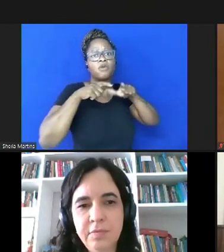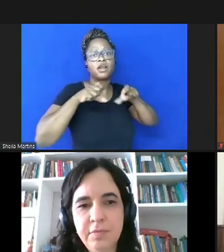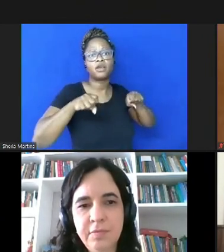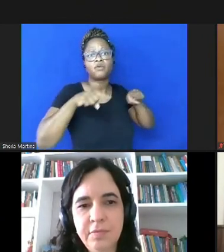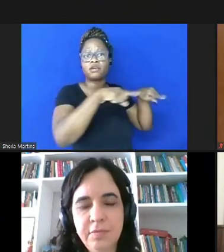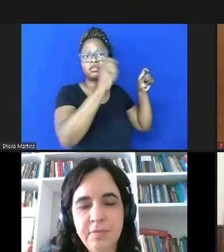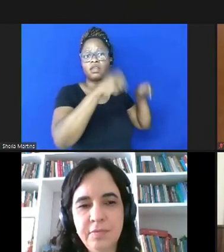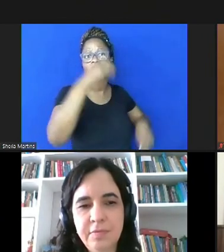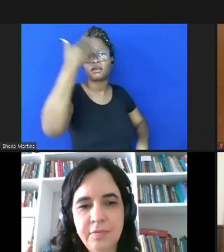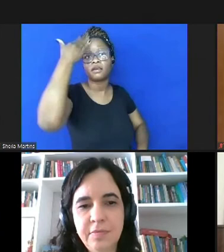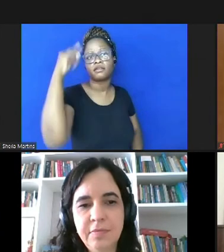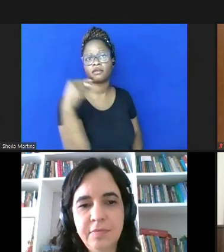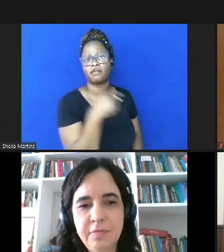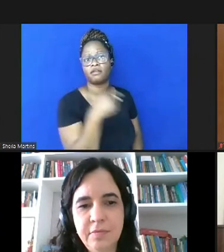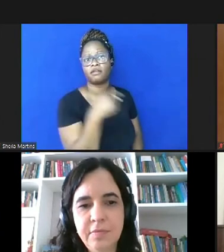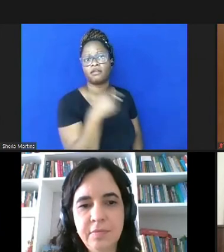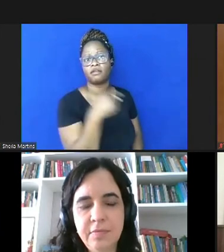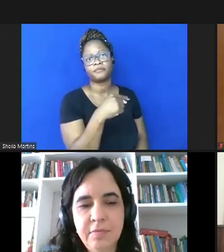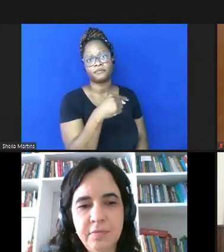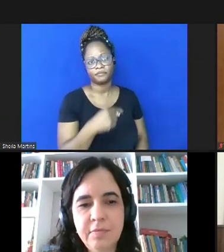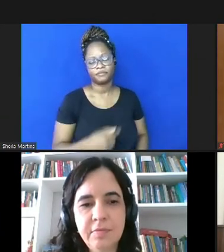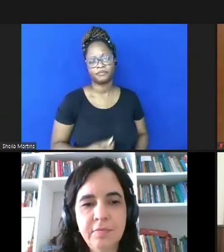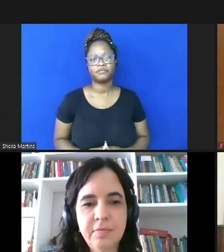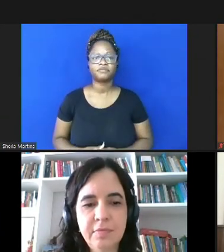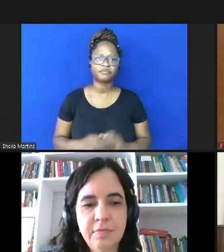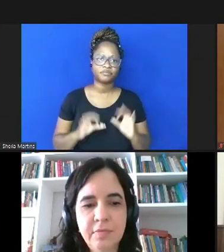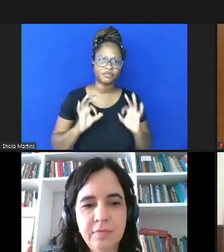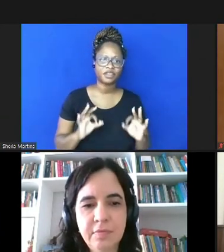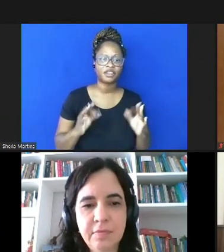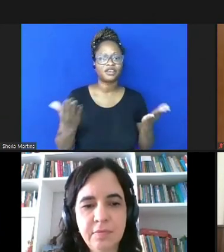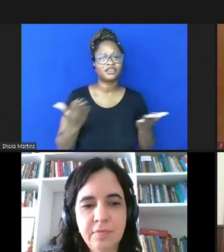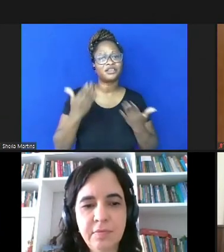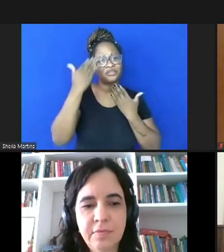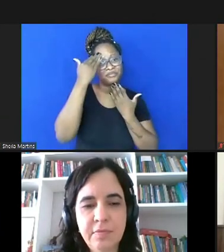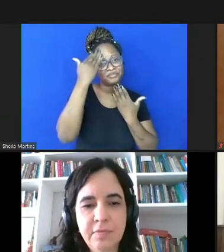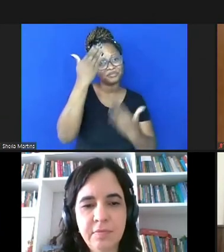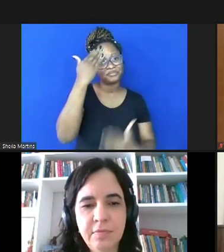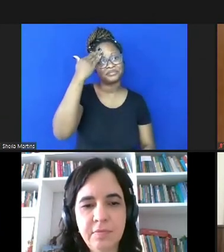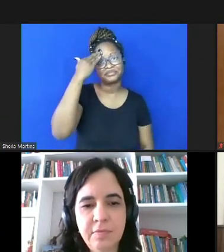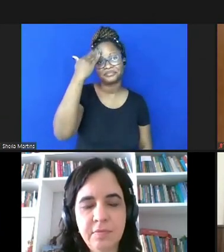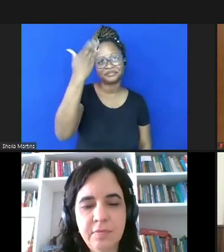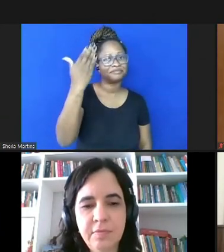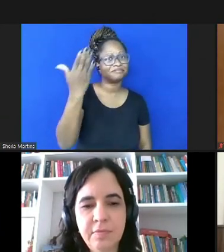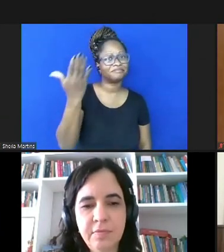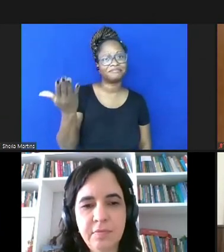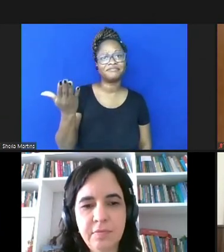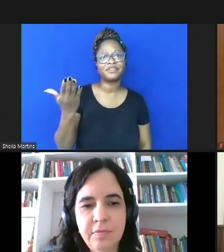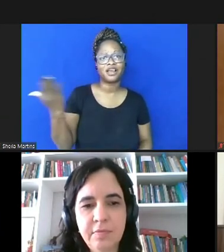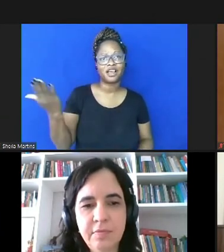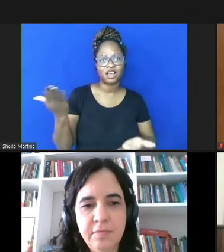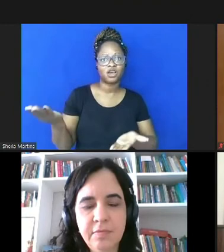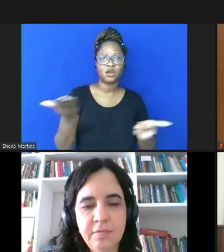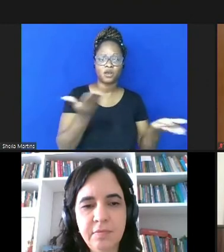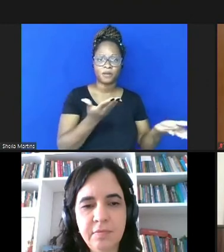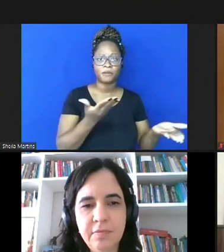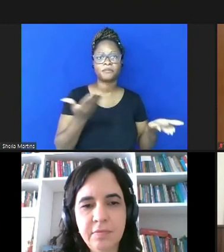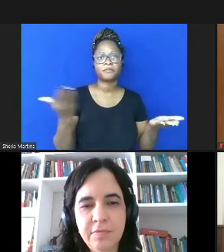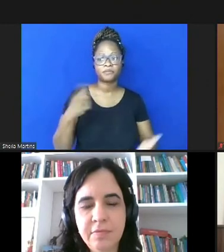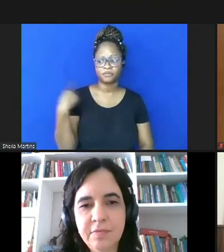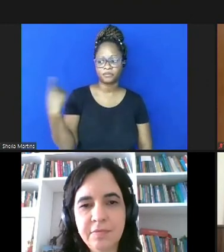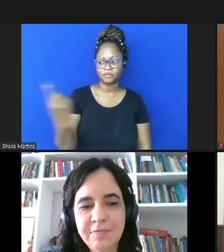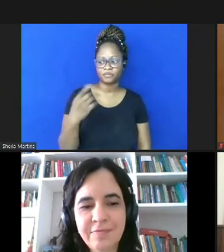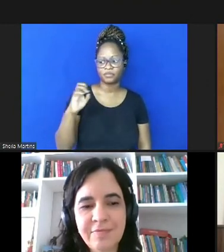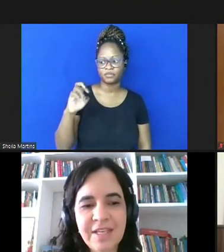possível reciprocamente. Tá? Então, muito obrigada. Passo a palavra aqui para a nossa Cris.